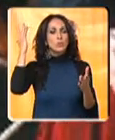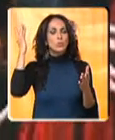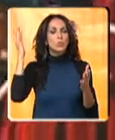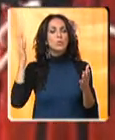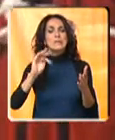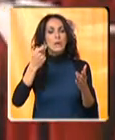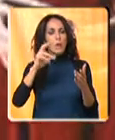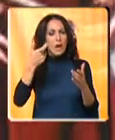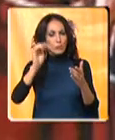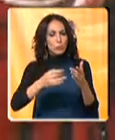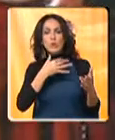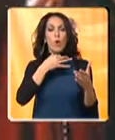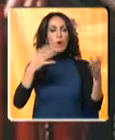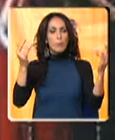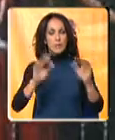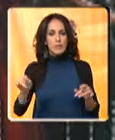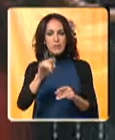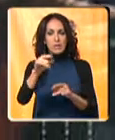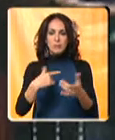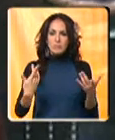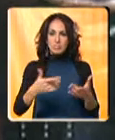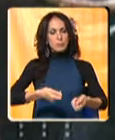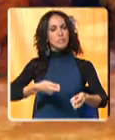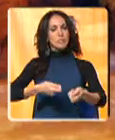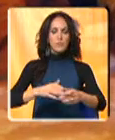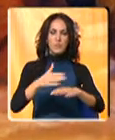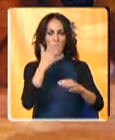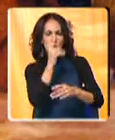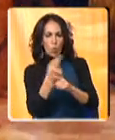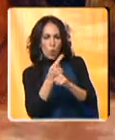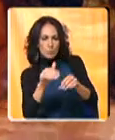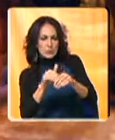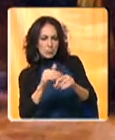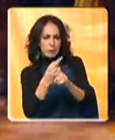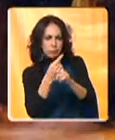que desempenhava os papéis que nessa condição lhe estavam destinados.